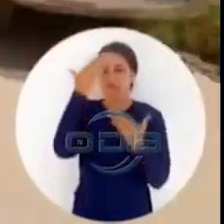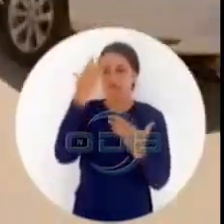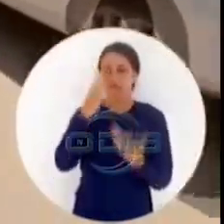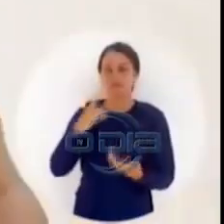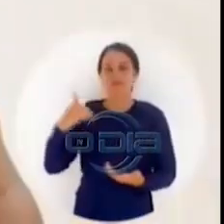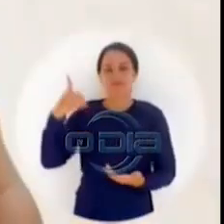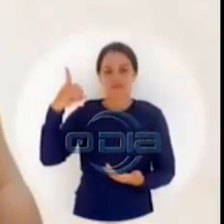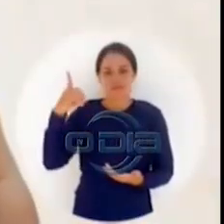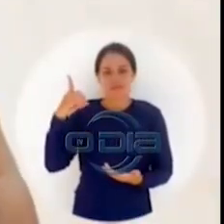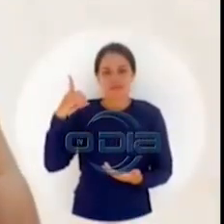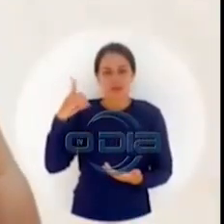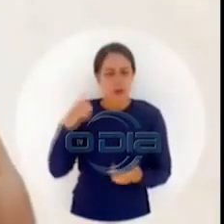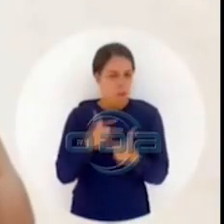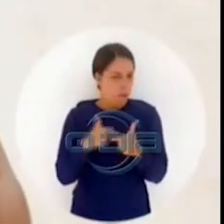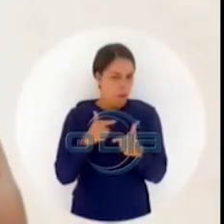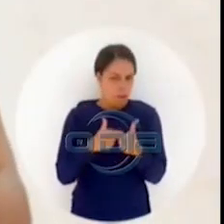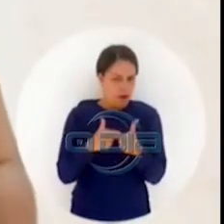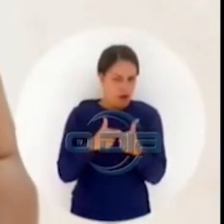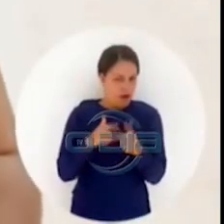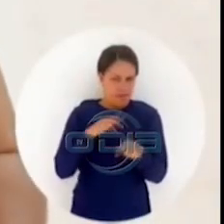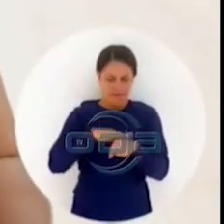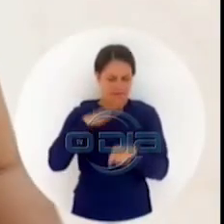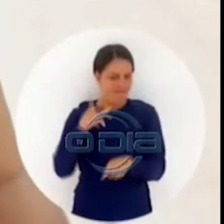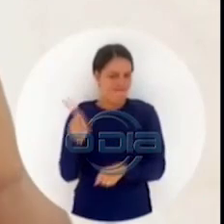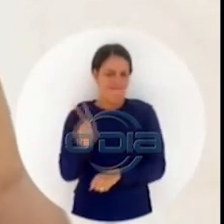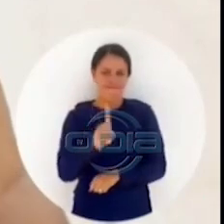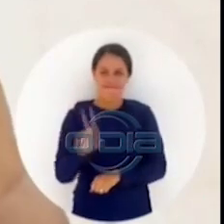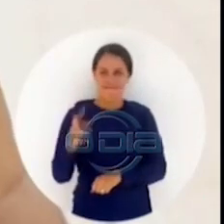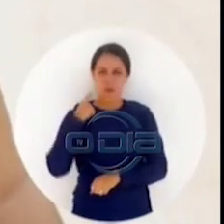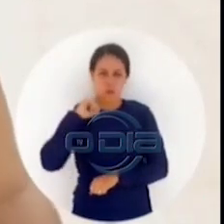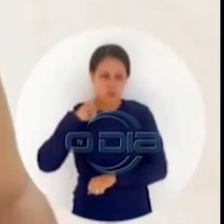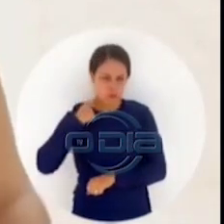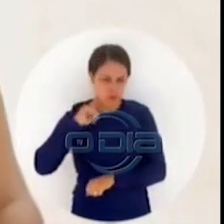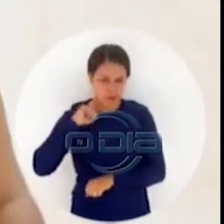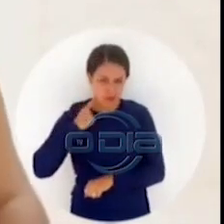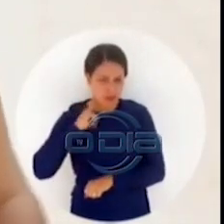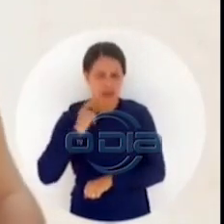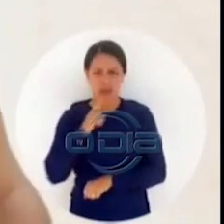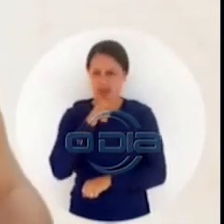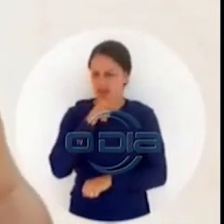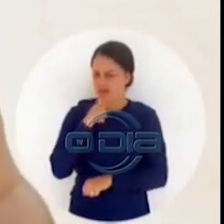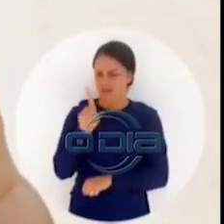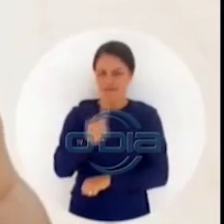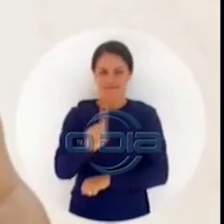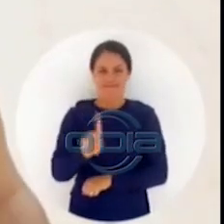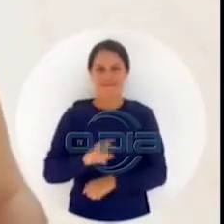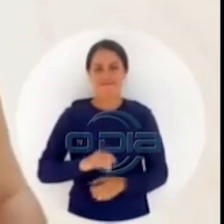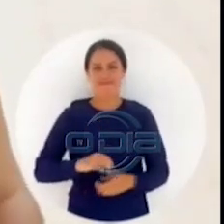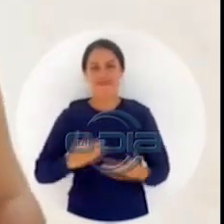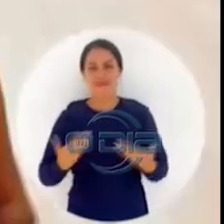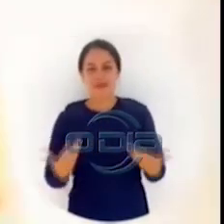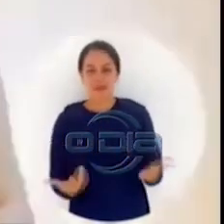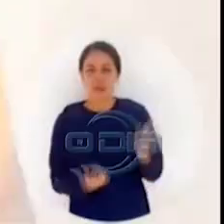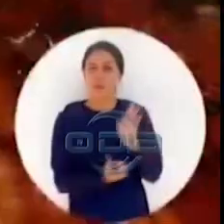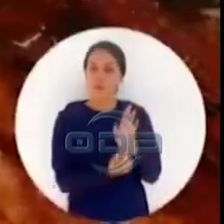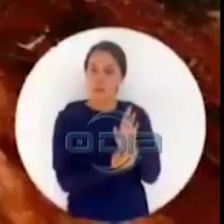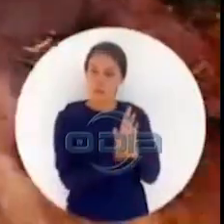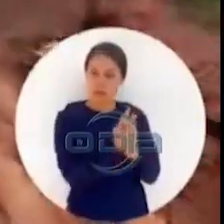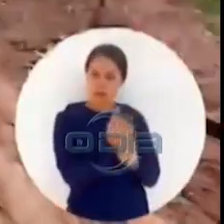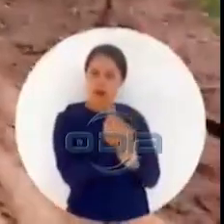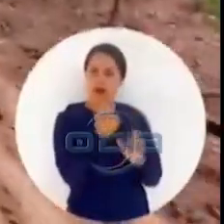postinho agora está ótimo, graças a Deus. Não vai mais enfrentar a lama que tinha demais da